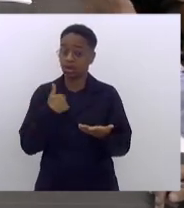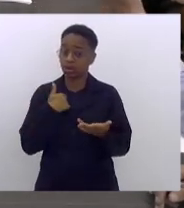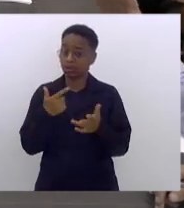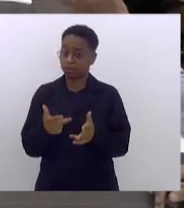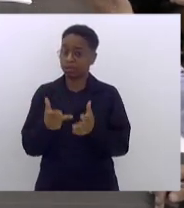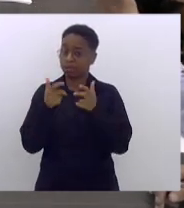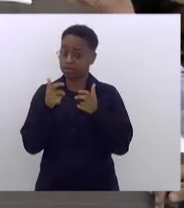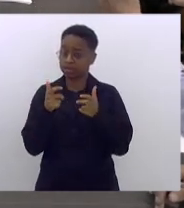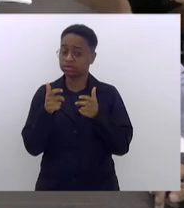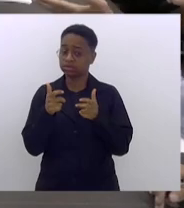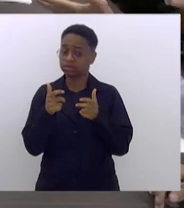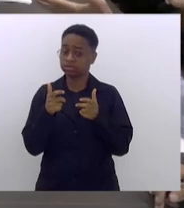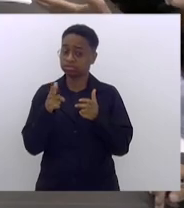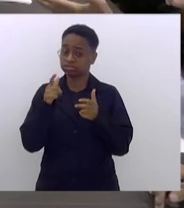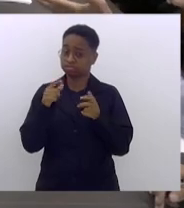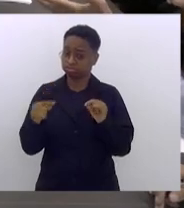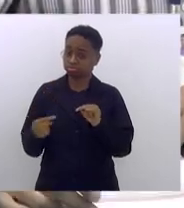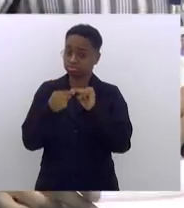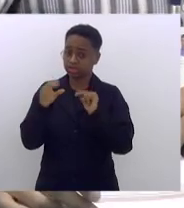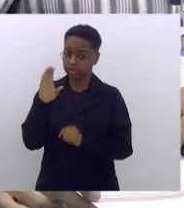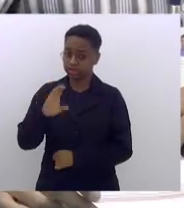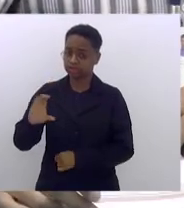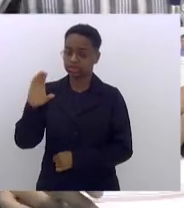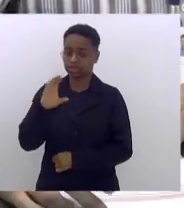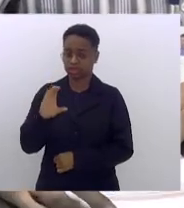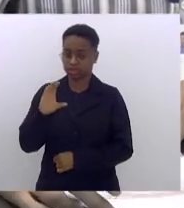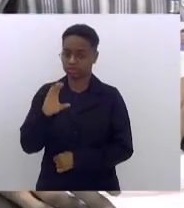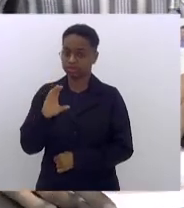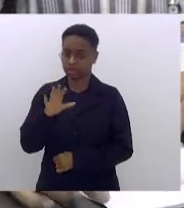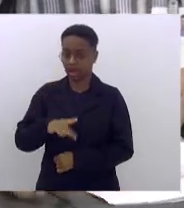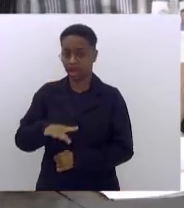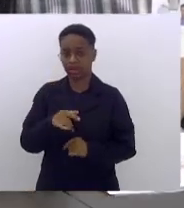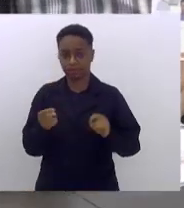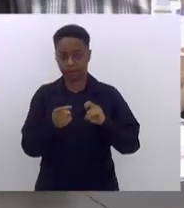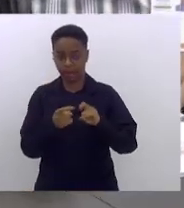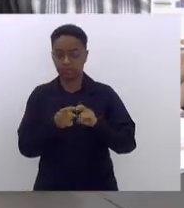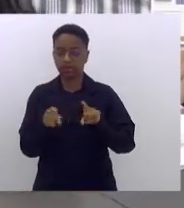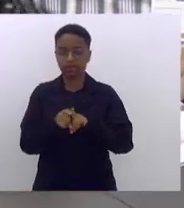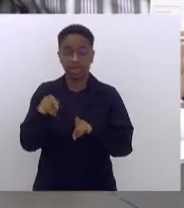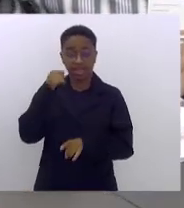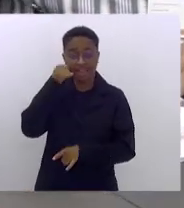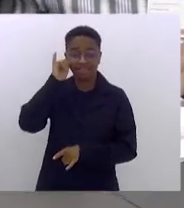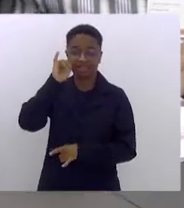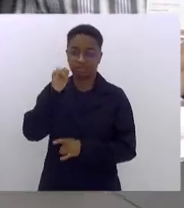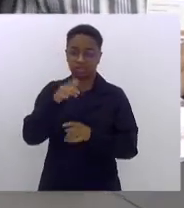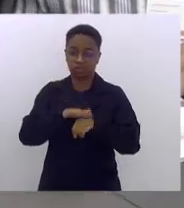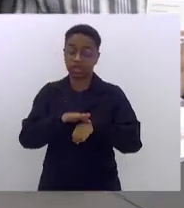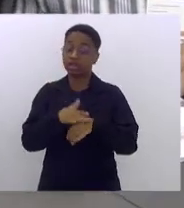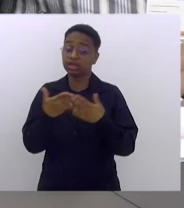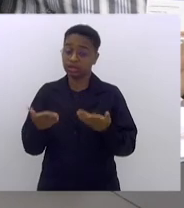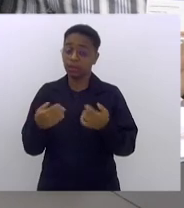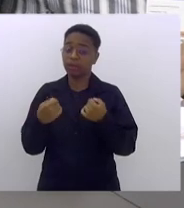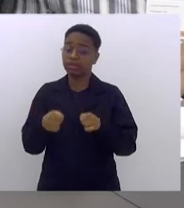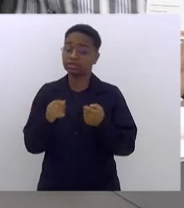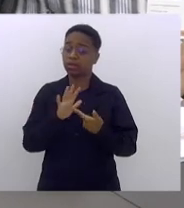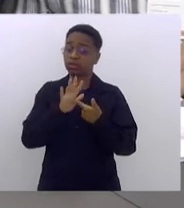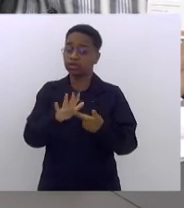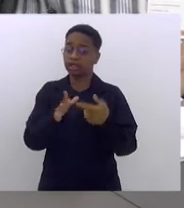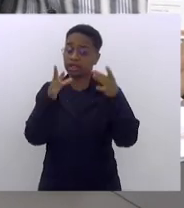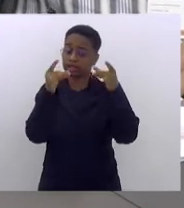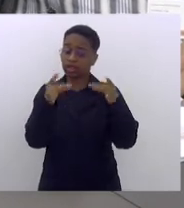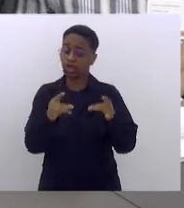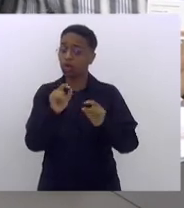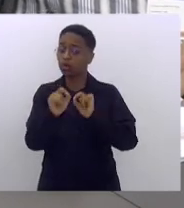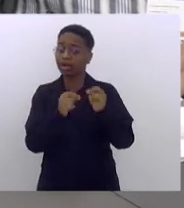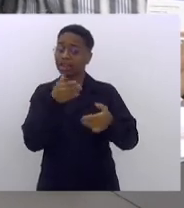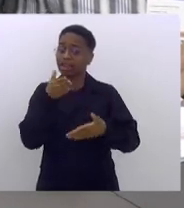isso é ciência, é medicina, prevenção. Então, definir a fronteira entre o